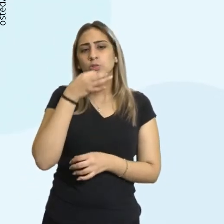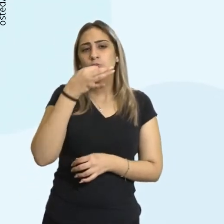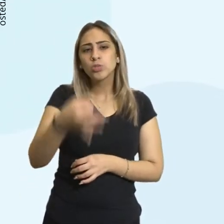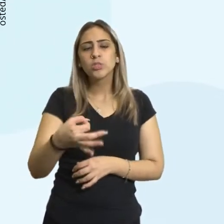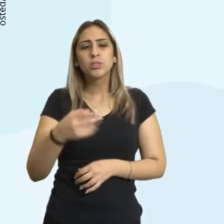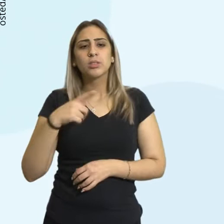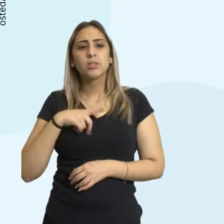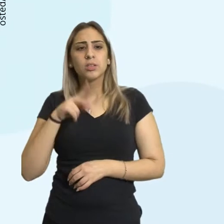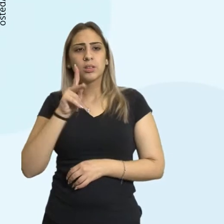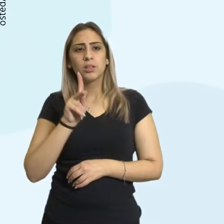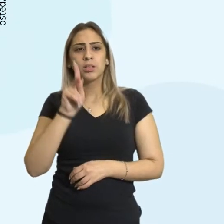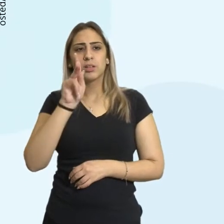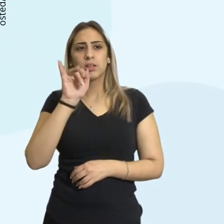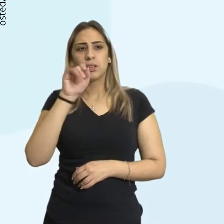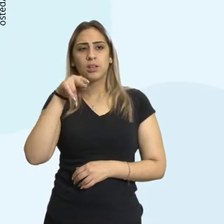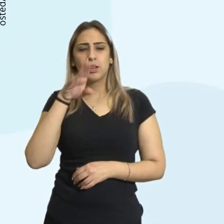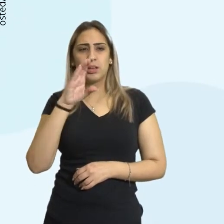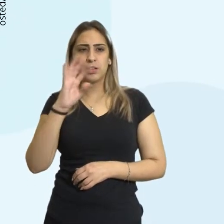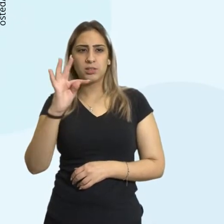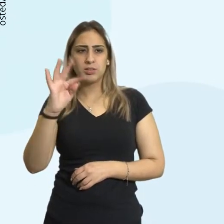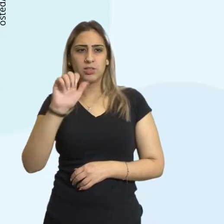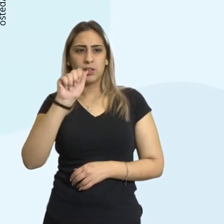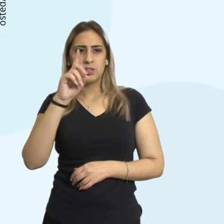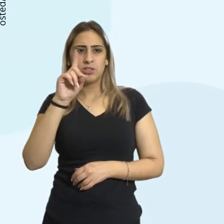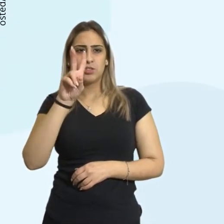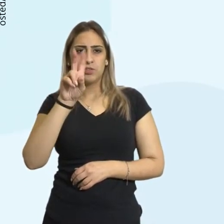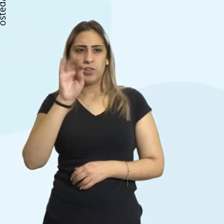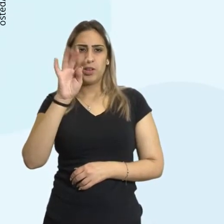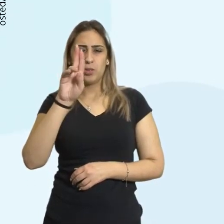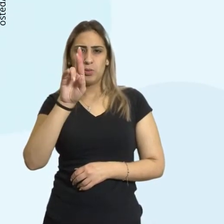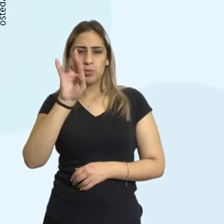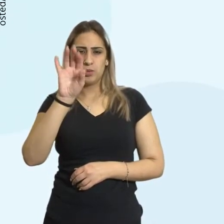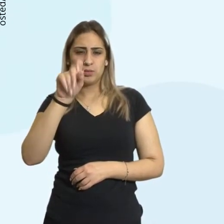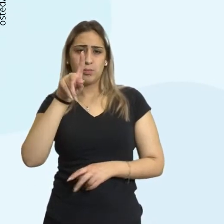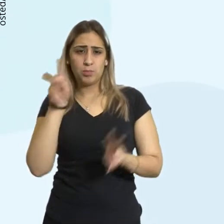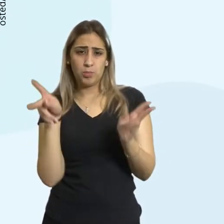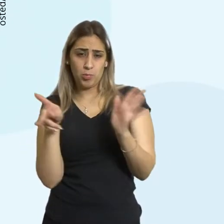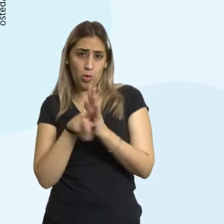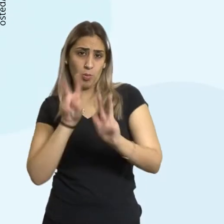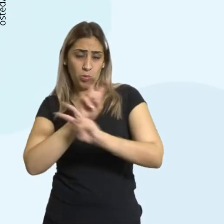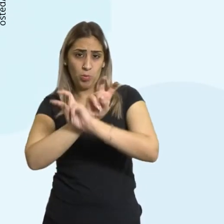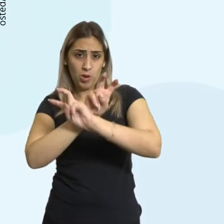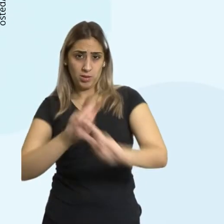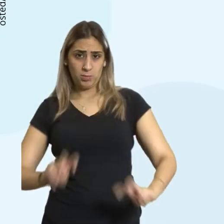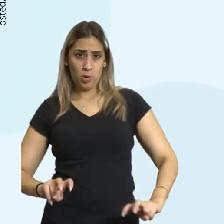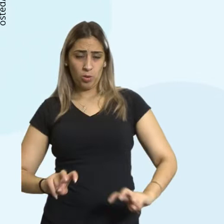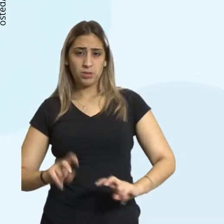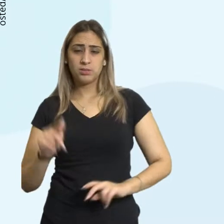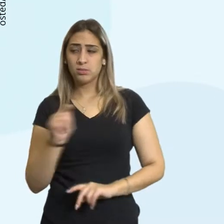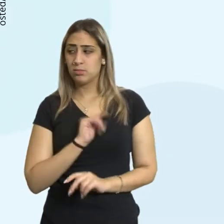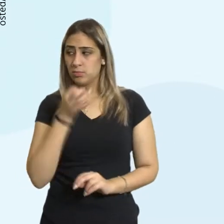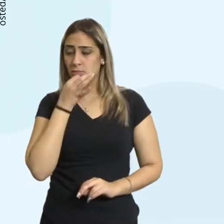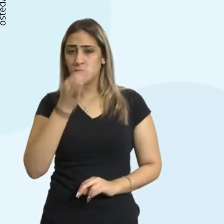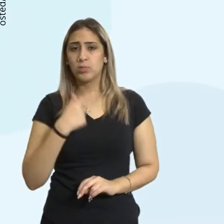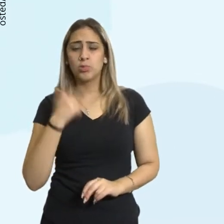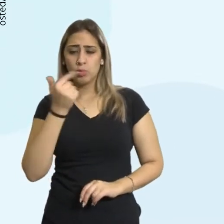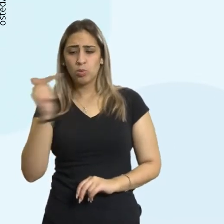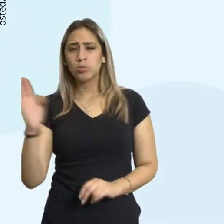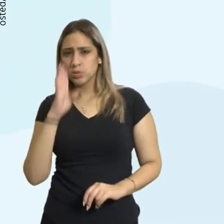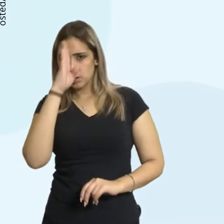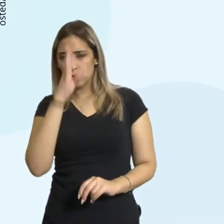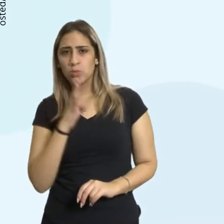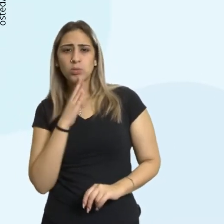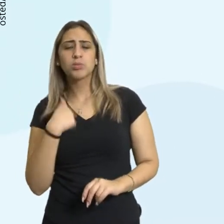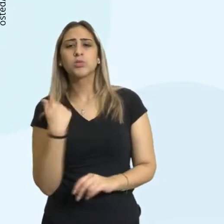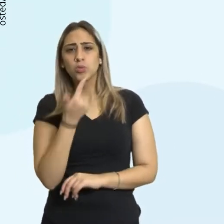exemplo do Kinect Adventures que é um jogo específico do Xbox mas é uma sugestão existem outros gratuitos que a gente